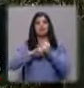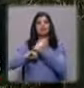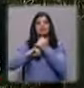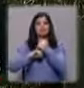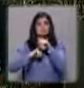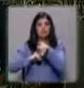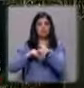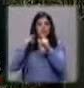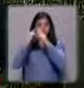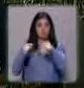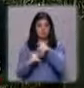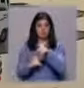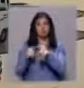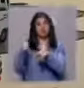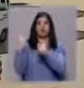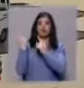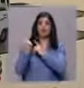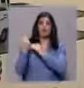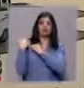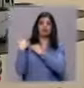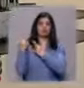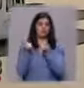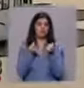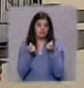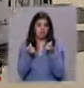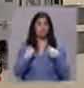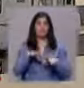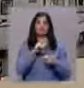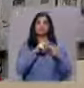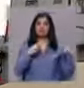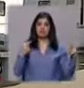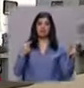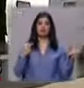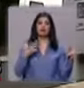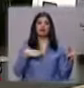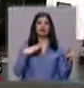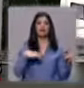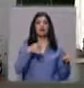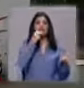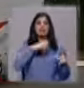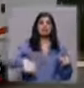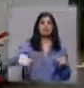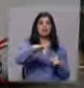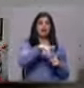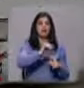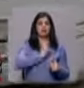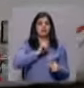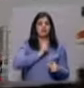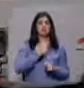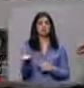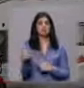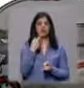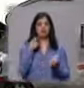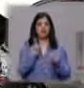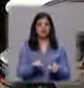a qual ficou de gerir o espaço. Mas agora a autarquia reclama de volta os vários metros quadrados de terreno da Praia de Faro, invoca a